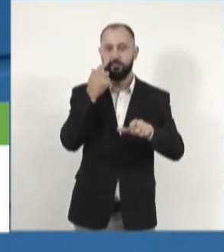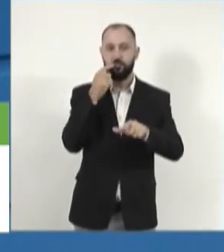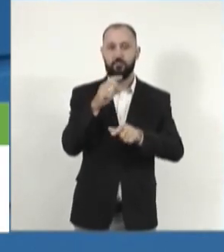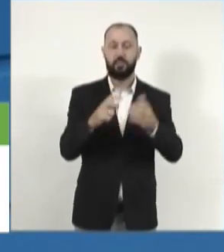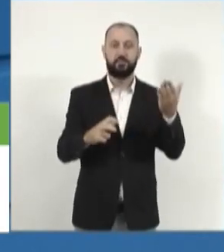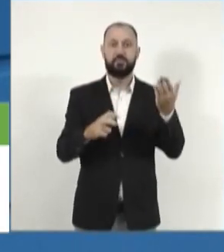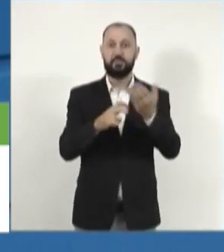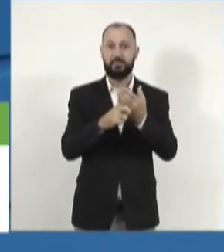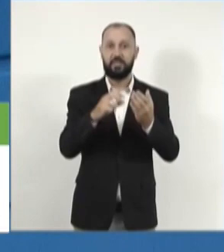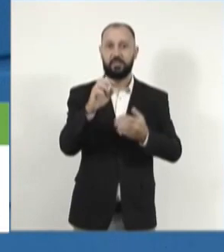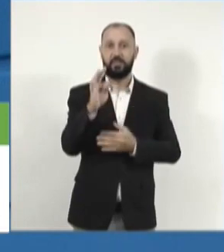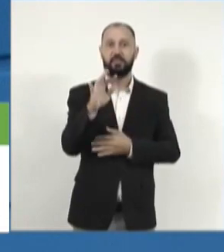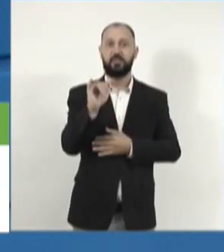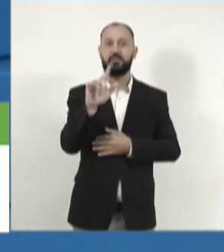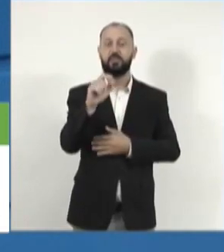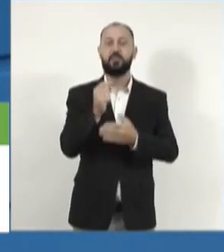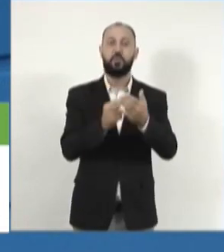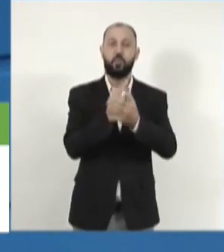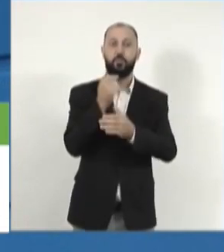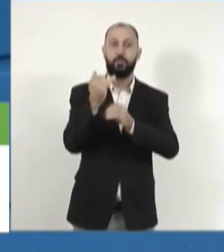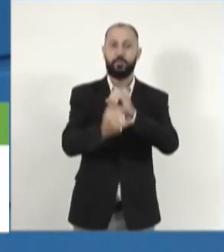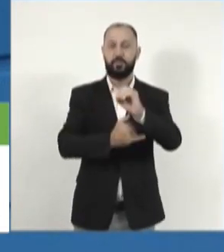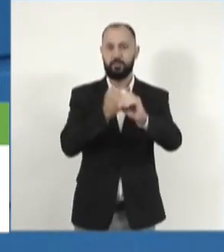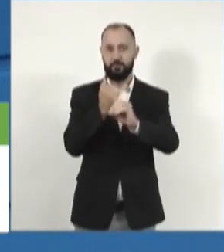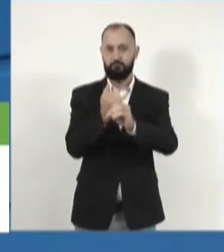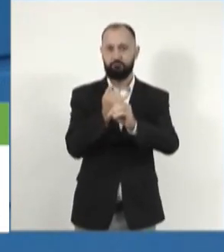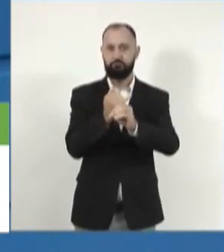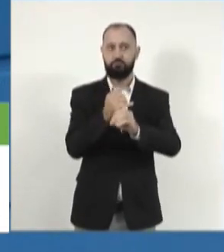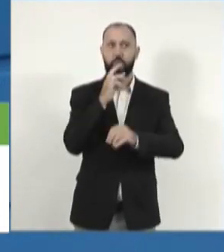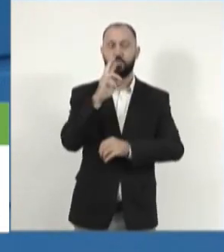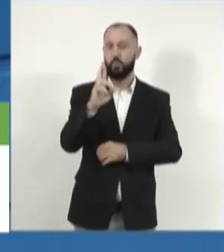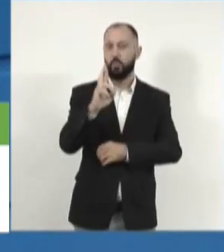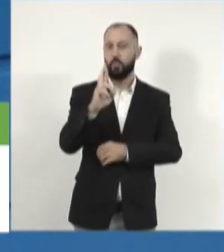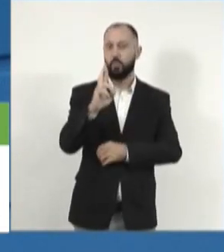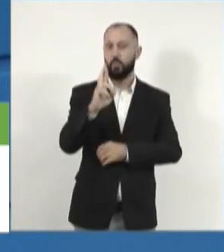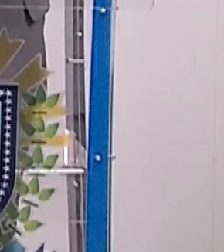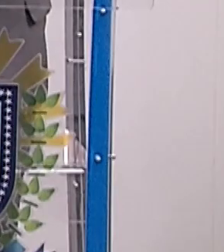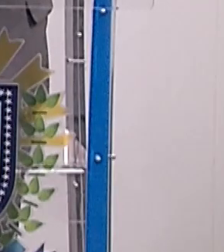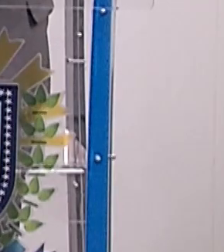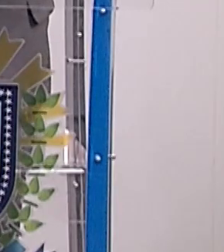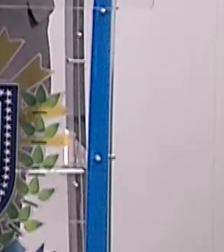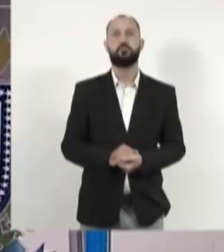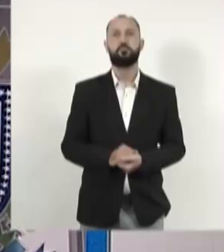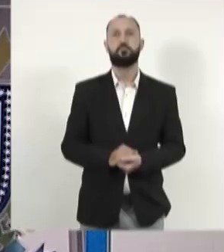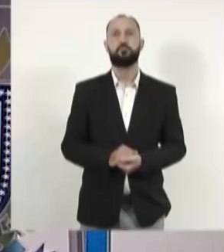da taxa para quem compra passagem pela internet, eles não responderam.